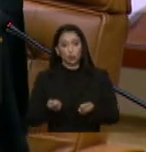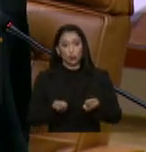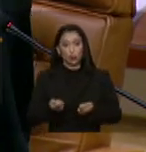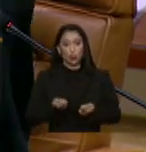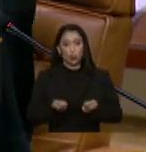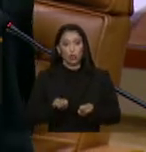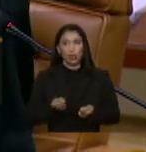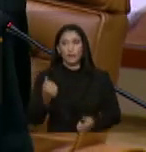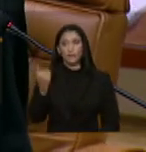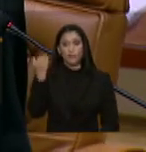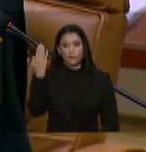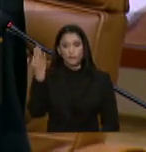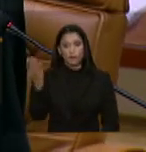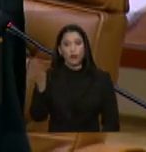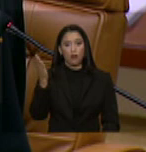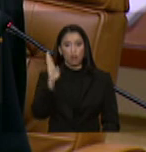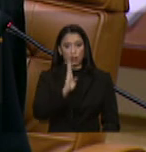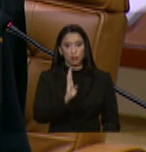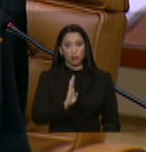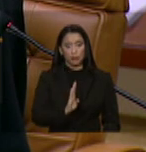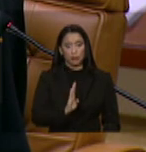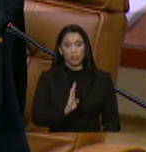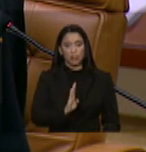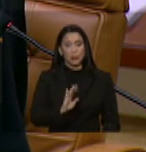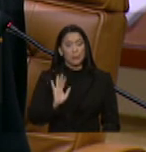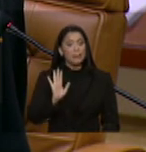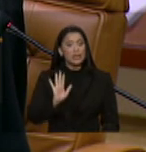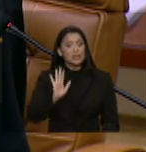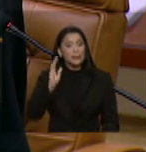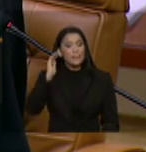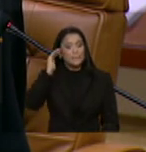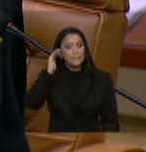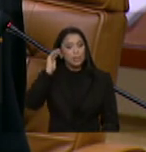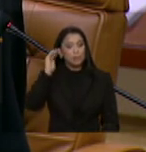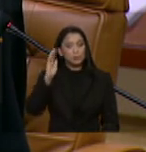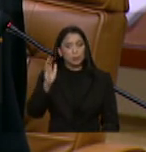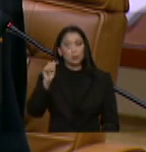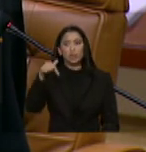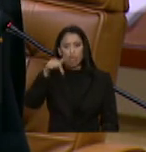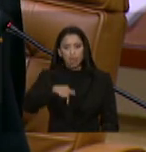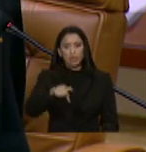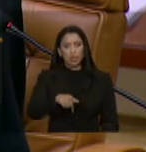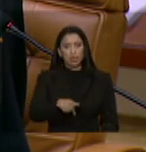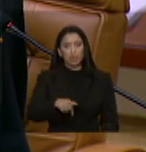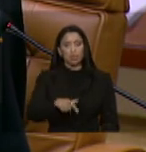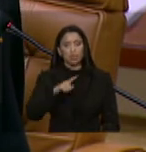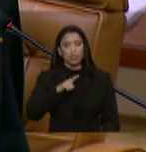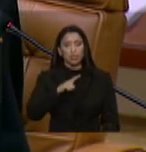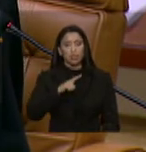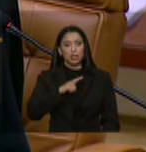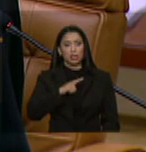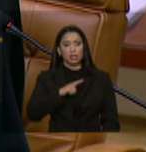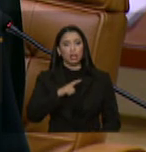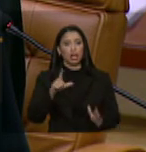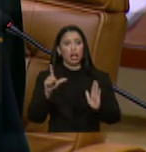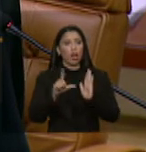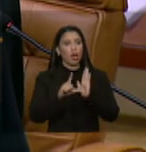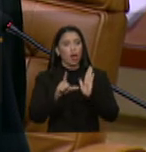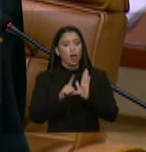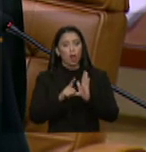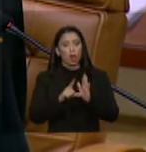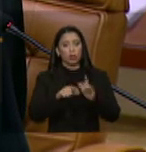em territórios estrangeiro mas principalmente empresas têm tecnologia que tem aqui é filiais tem aqui escritório